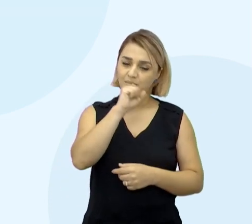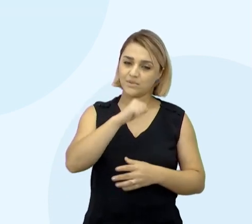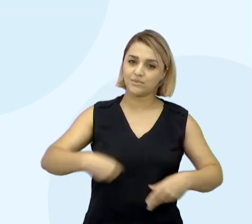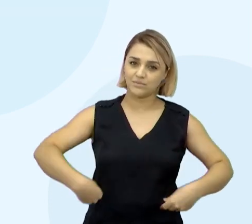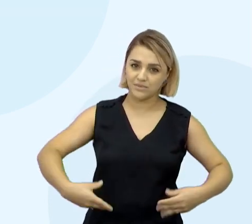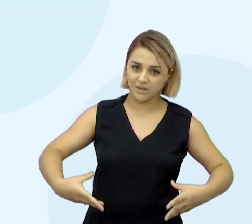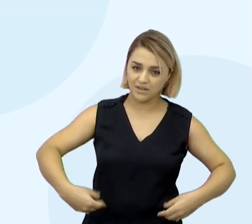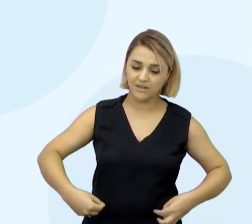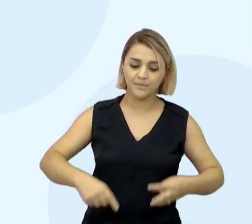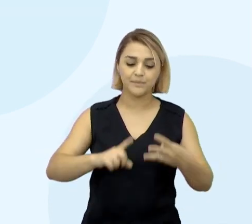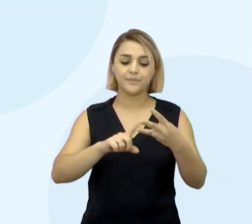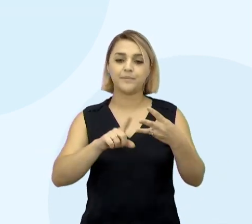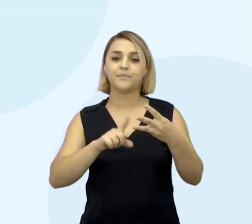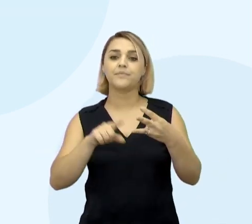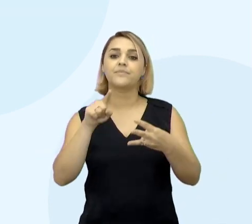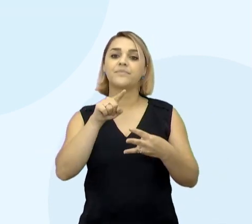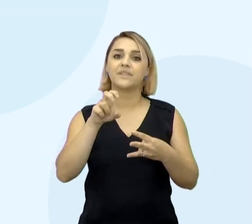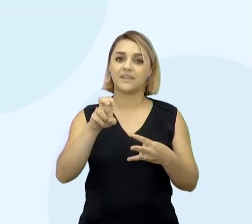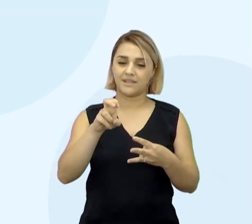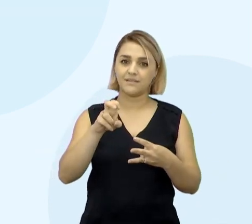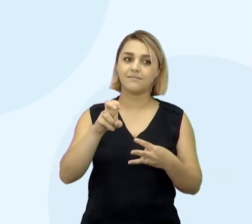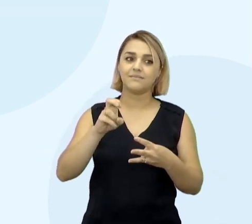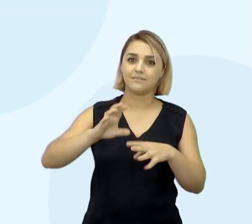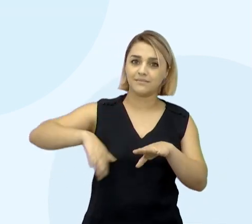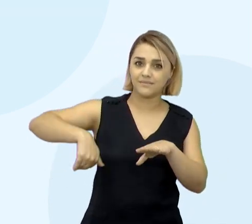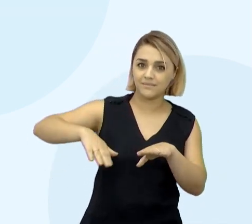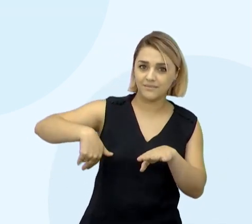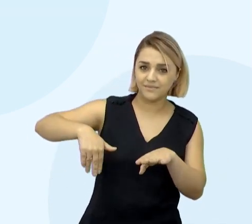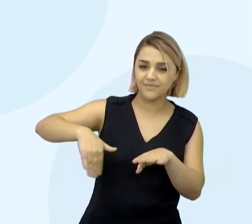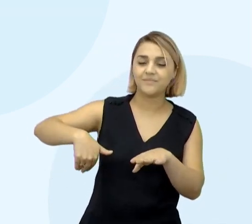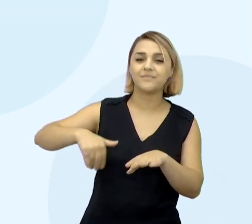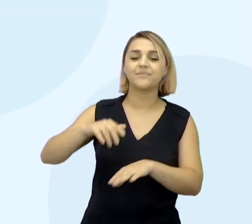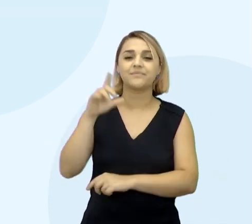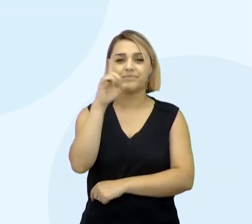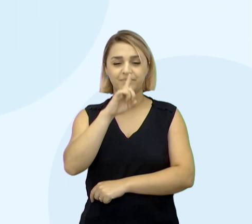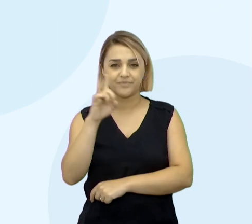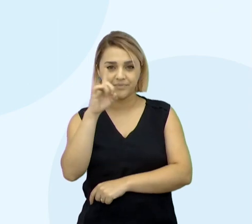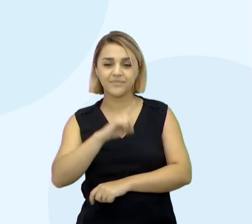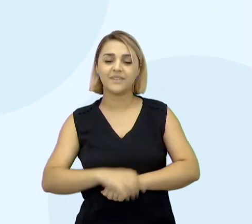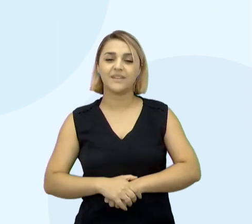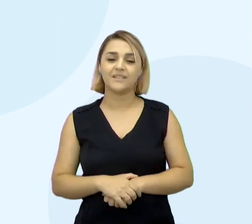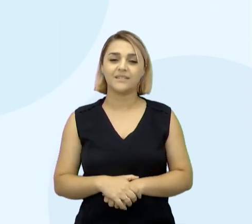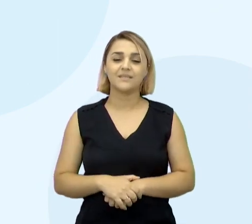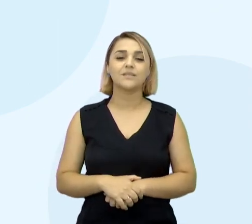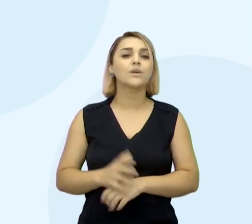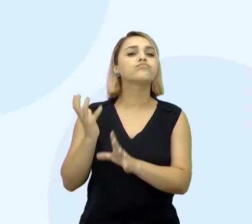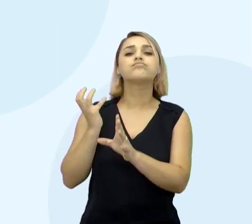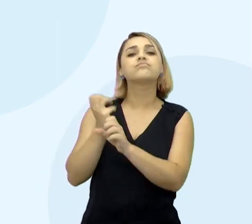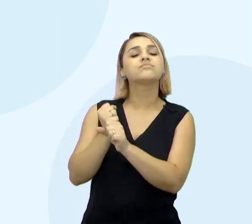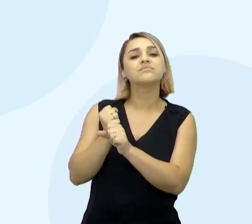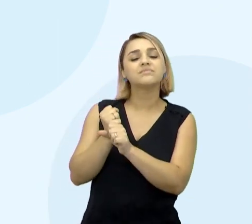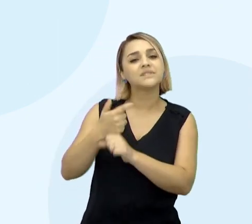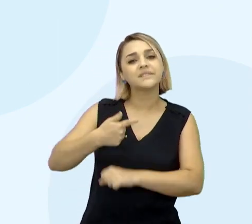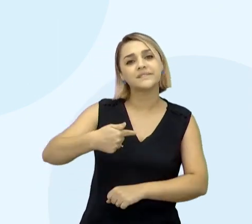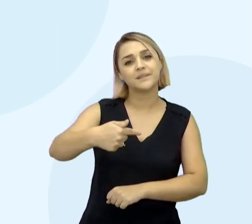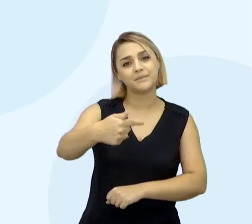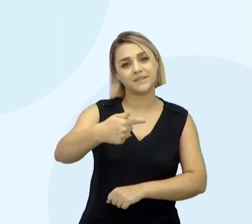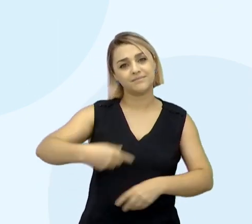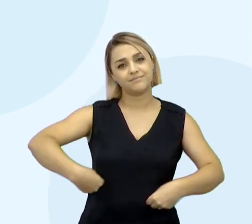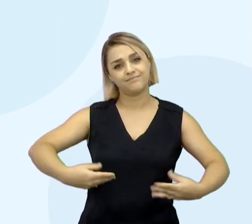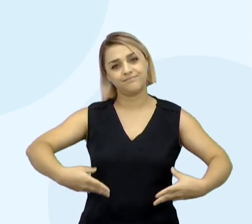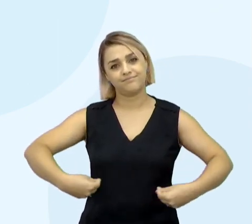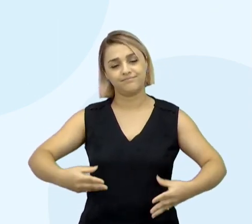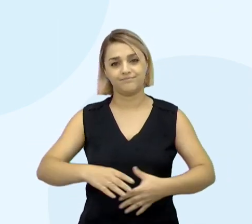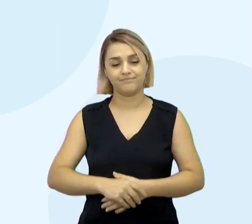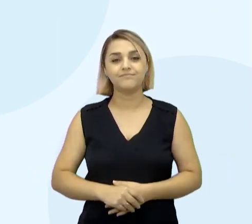E 15 de praia no domingo. Esse é a Juliana. Quanto ela gasta na semana? Então, a gente tem aqui o